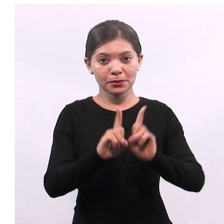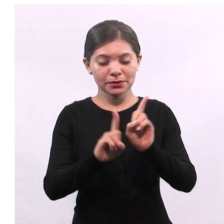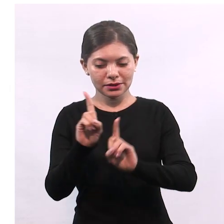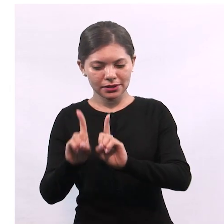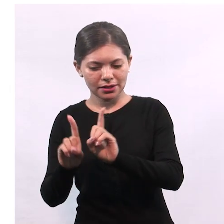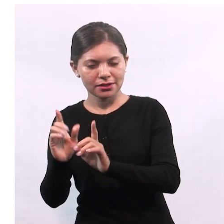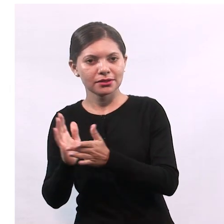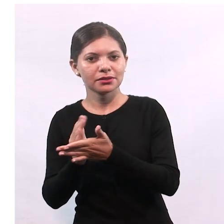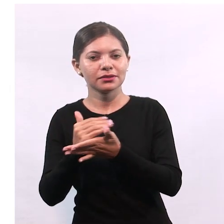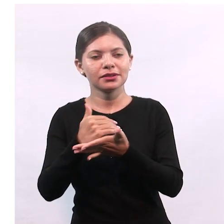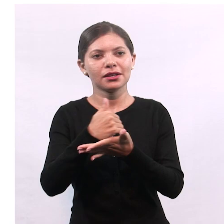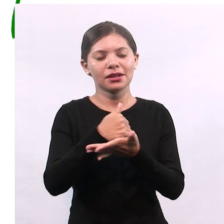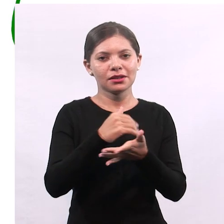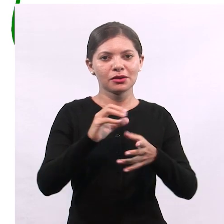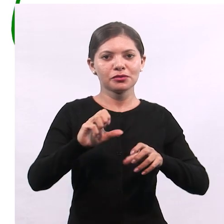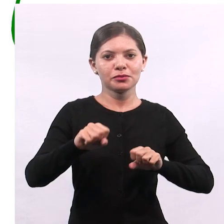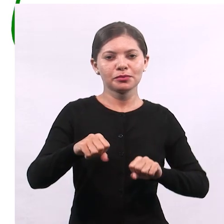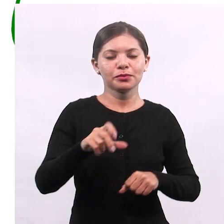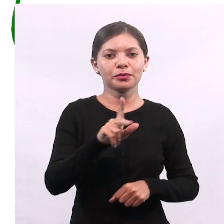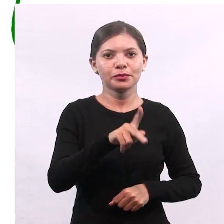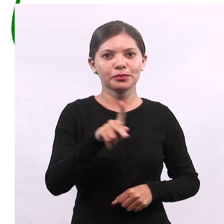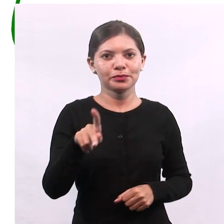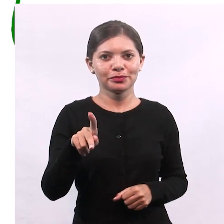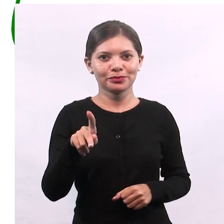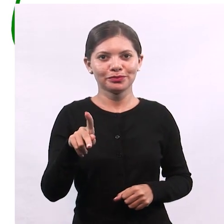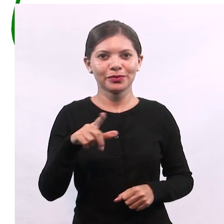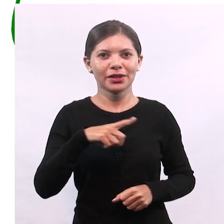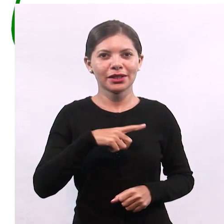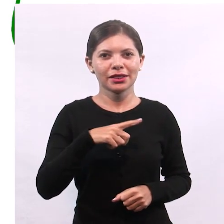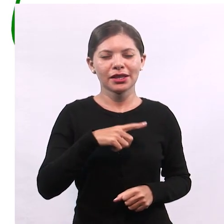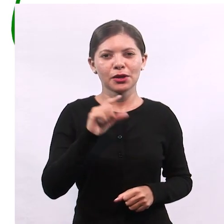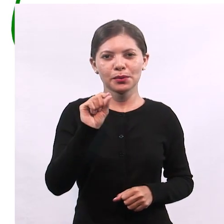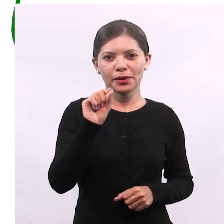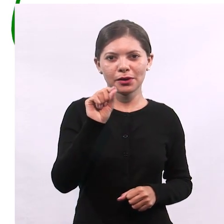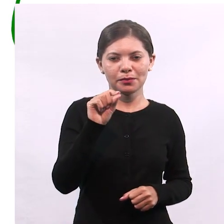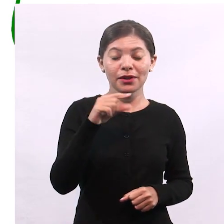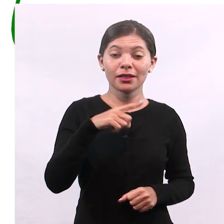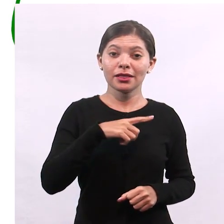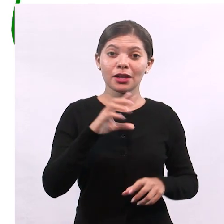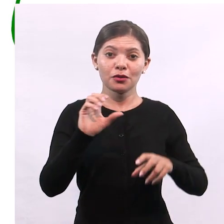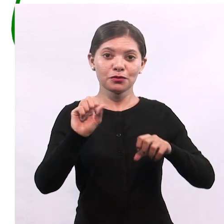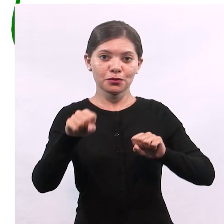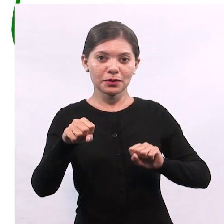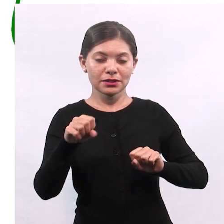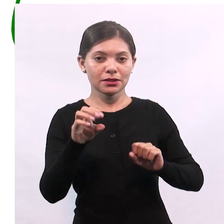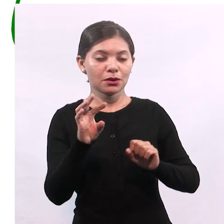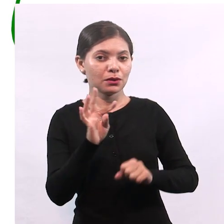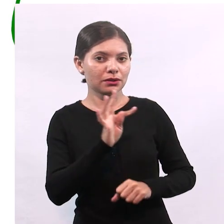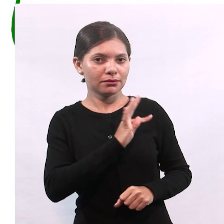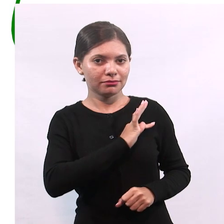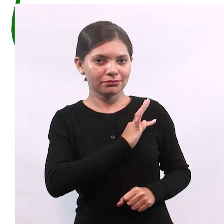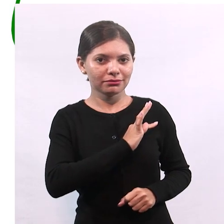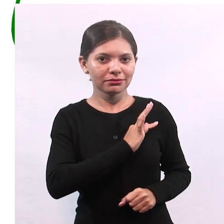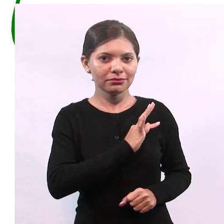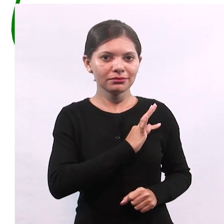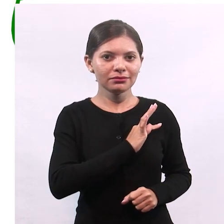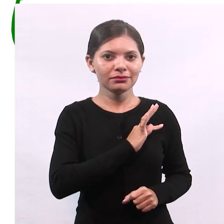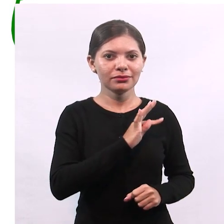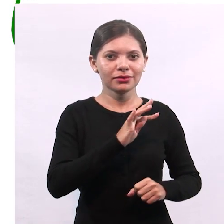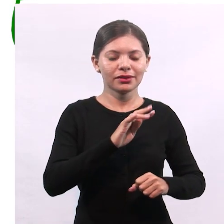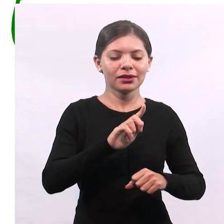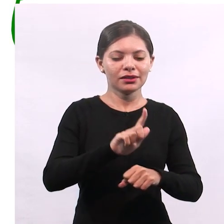formação do professor e a informação do professor eu tenho lá ah ele tem informação nível técnico graduação